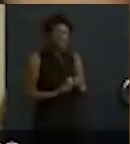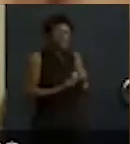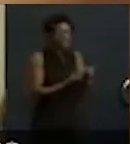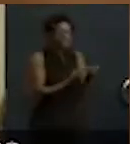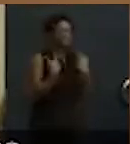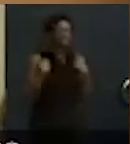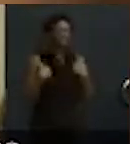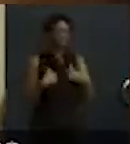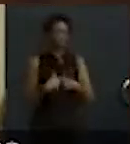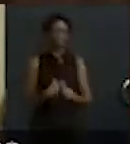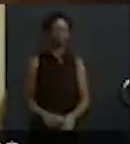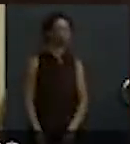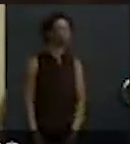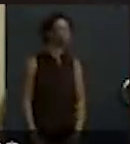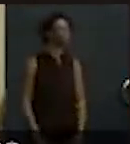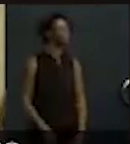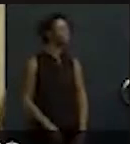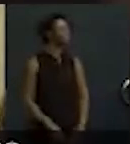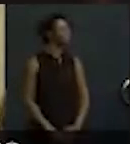colar.